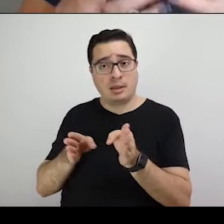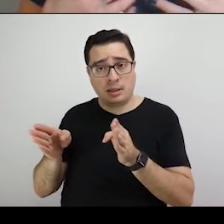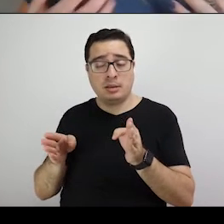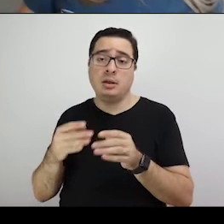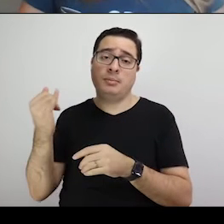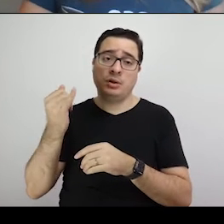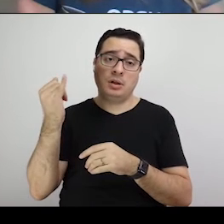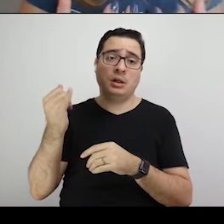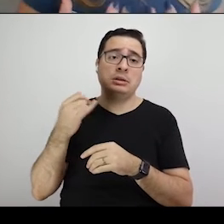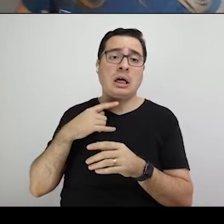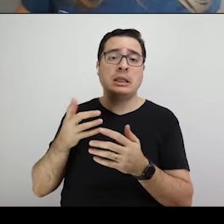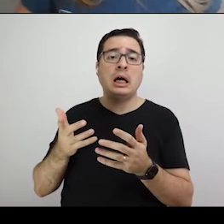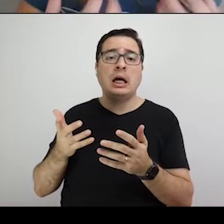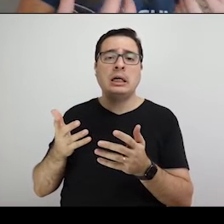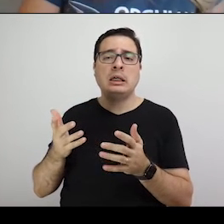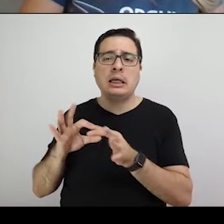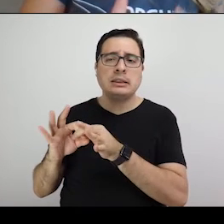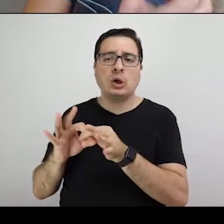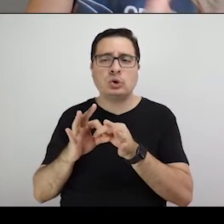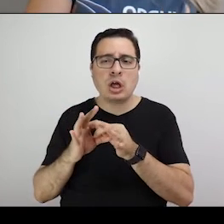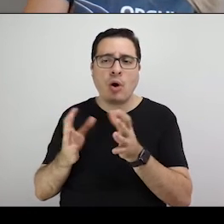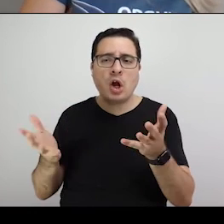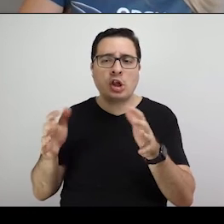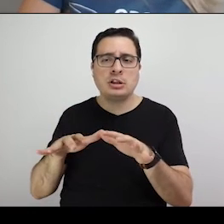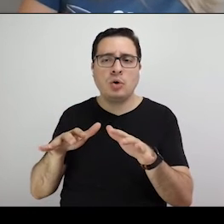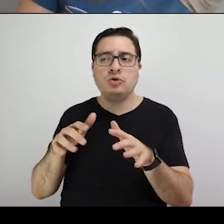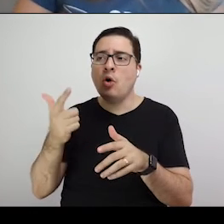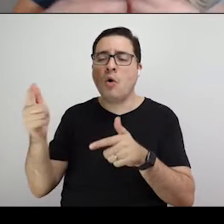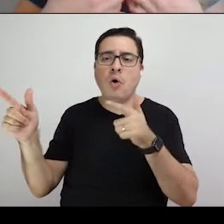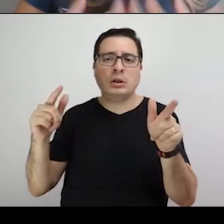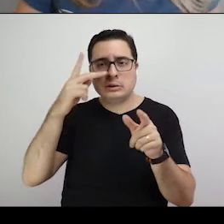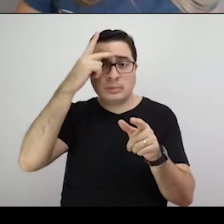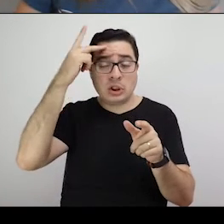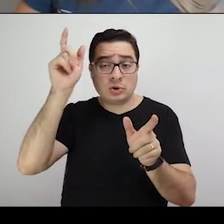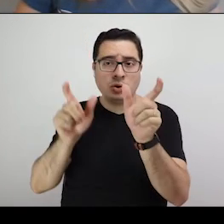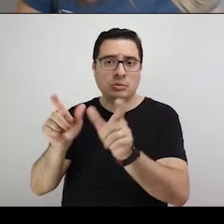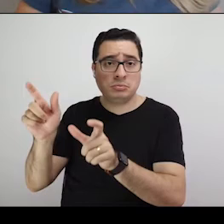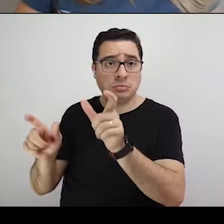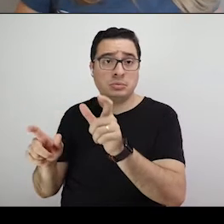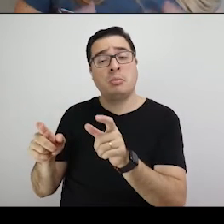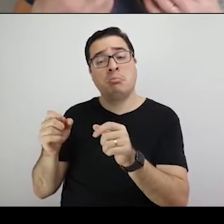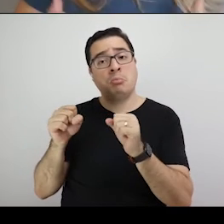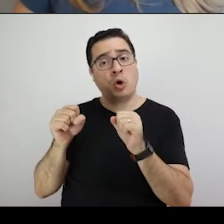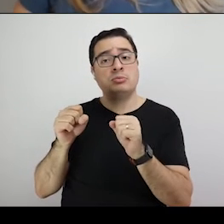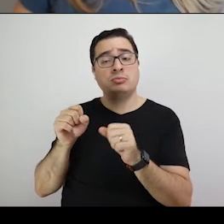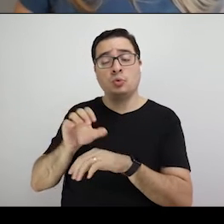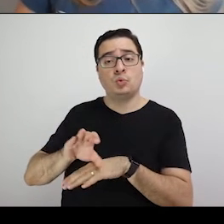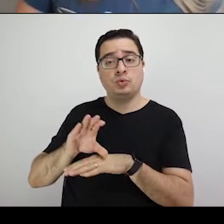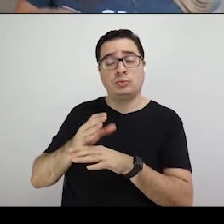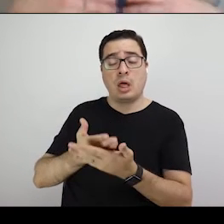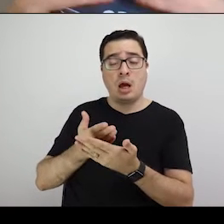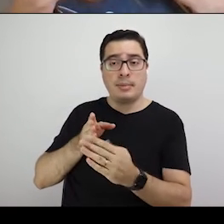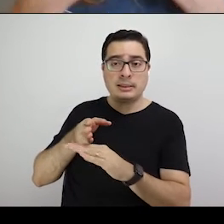essa integração, essa inclusão de outros nichos de pessoas de grande potencial para acessarem